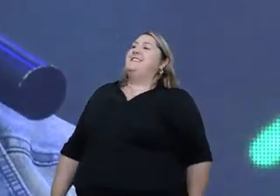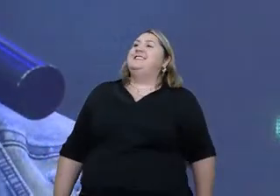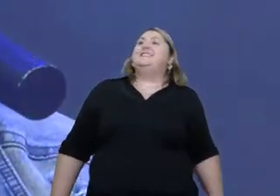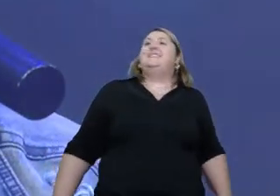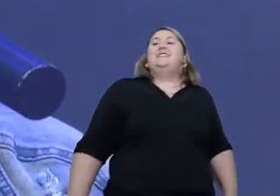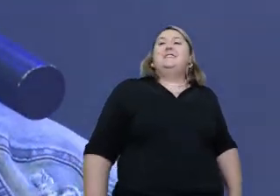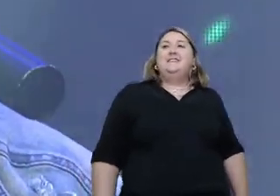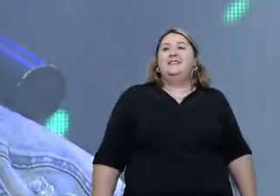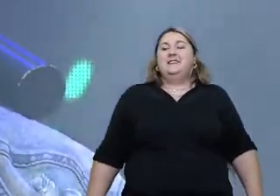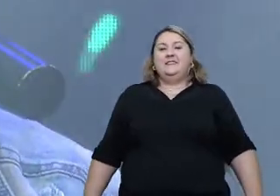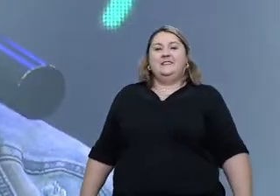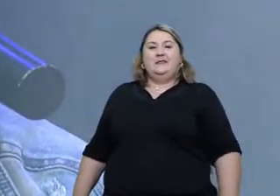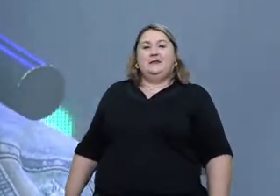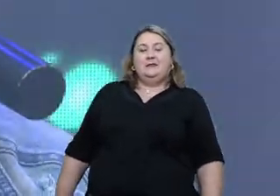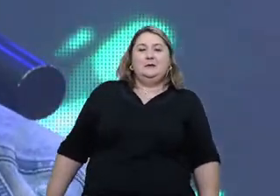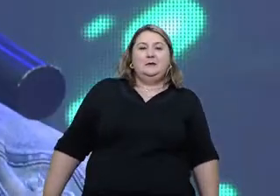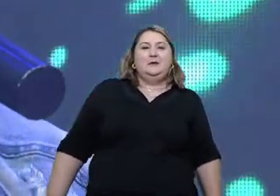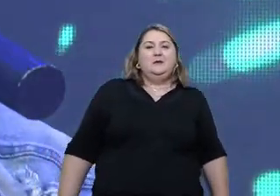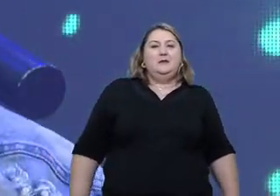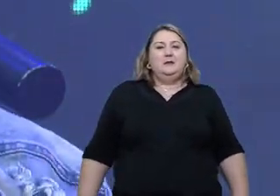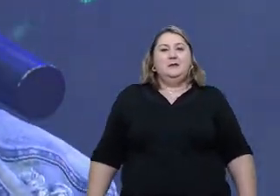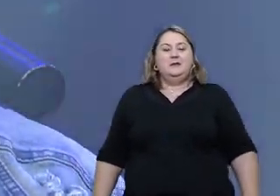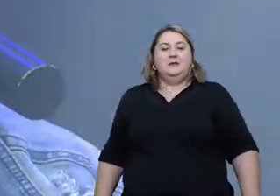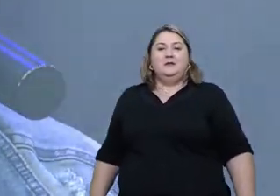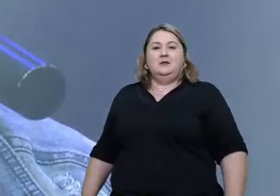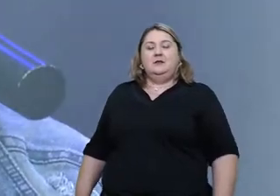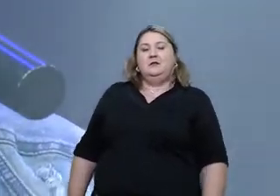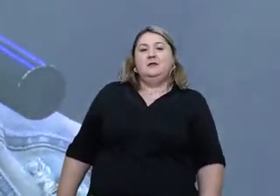caso sério.